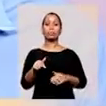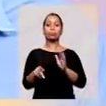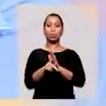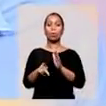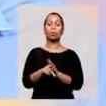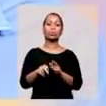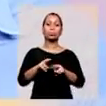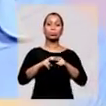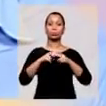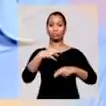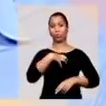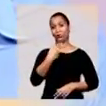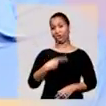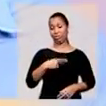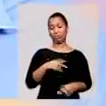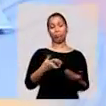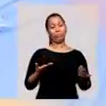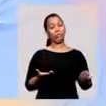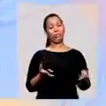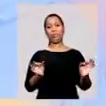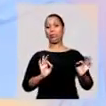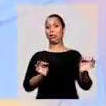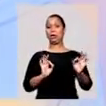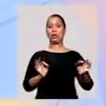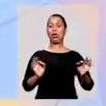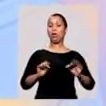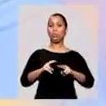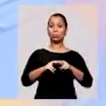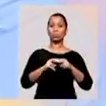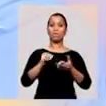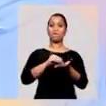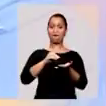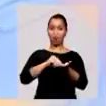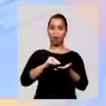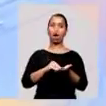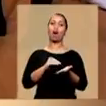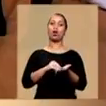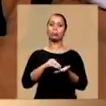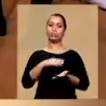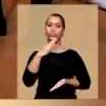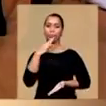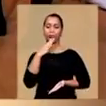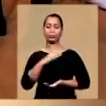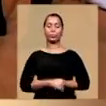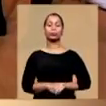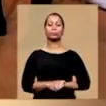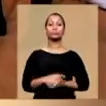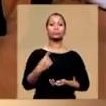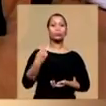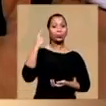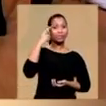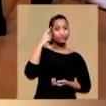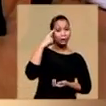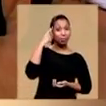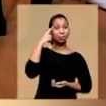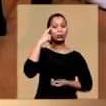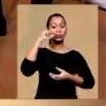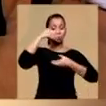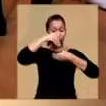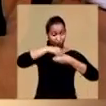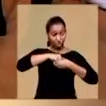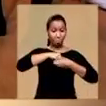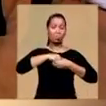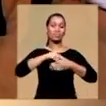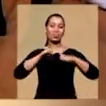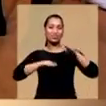são realizadas por comportamento e não somente pela questão técnica. Exatamente. A pessoa não tem uma inteligência emocional, não sabe lidar com os